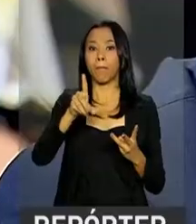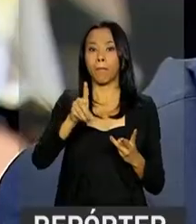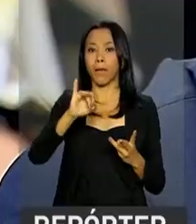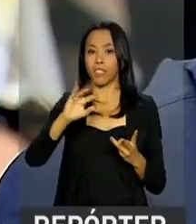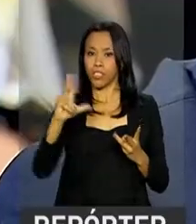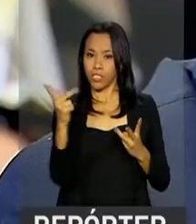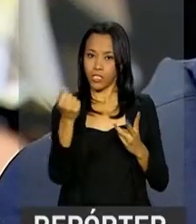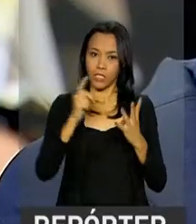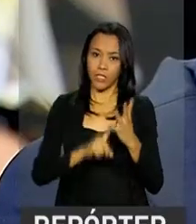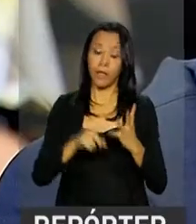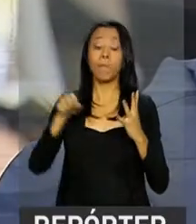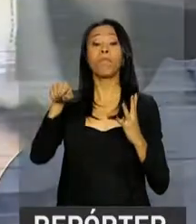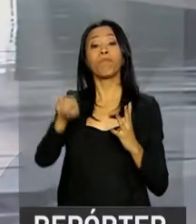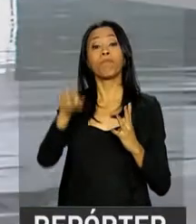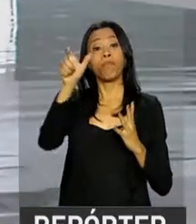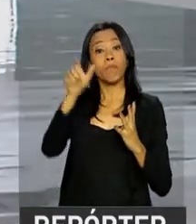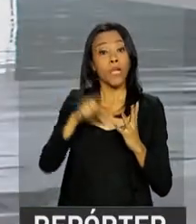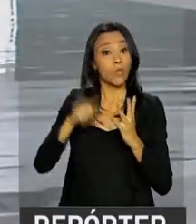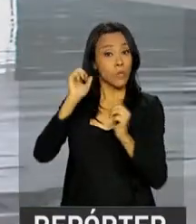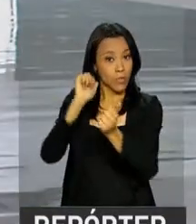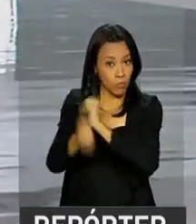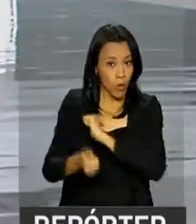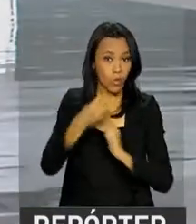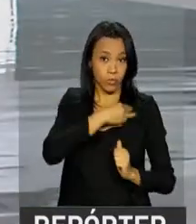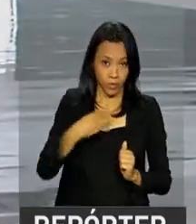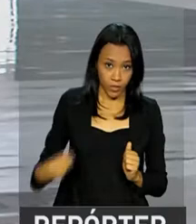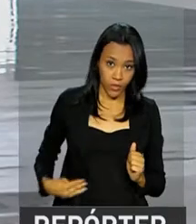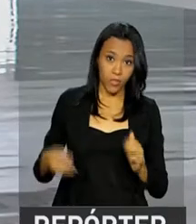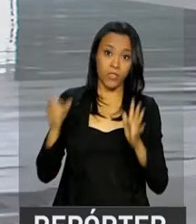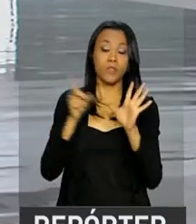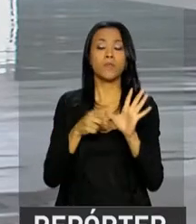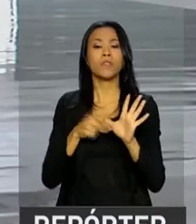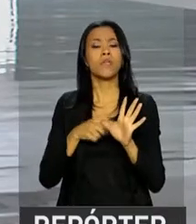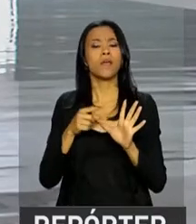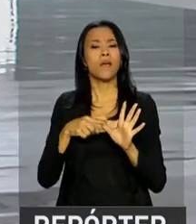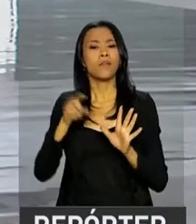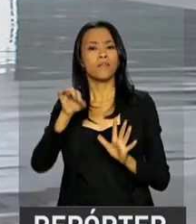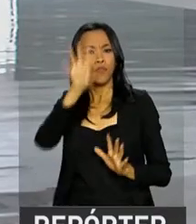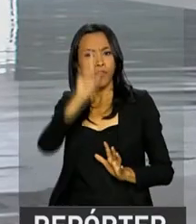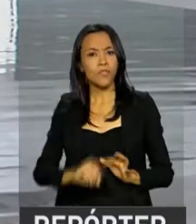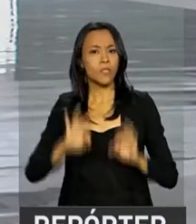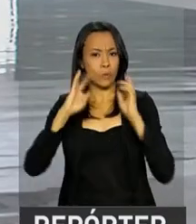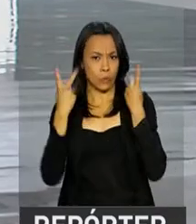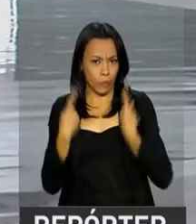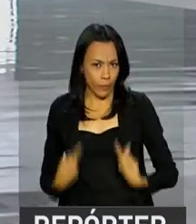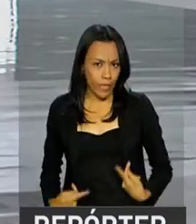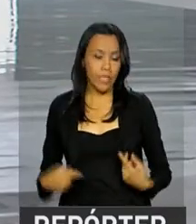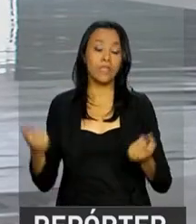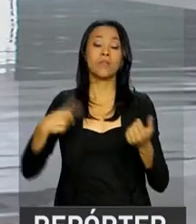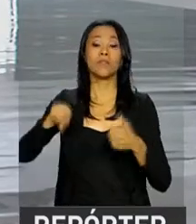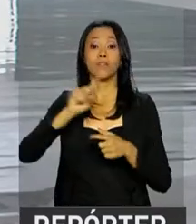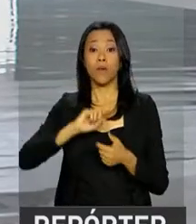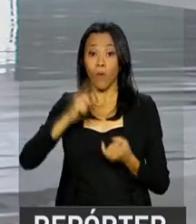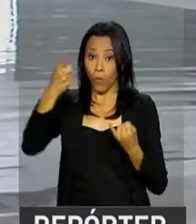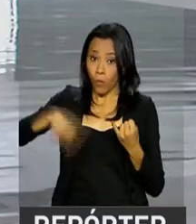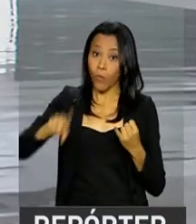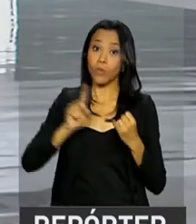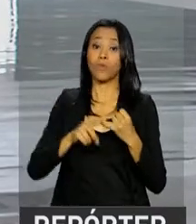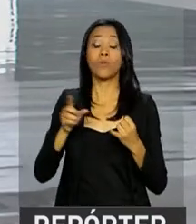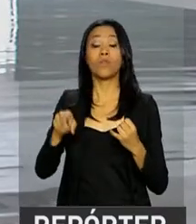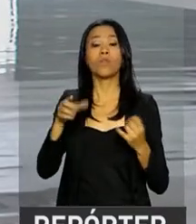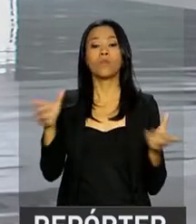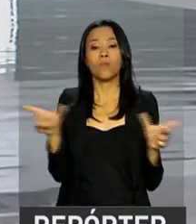Civil, Leonardo Pisciani, dos Esportes, Luiz Linda Valoá, dos Direitos Humanos, Mendonça Filho, da